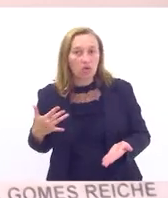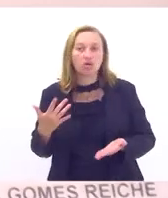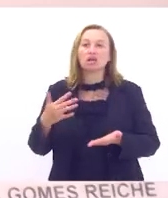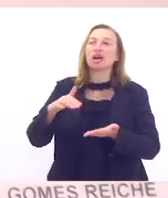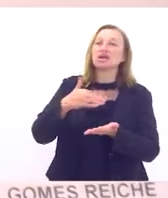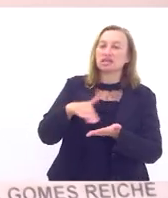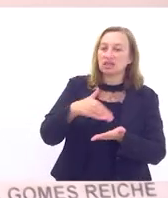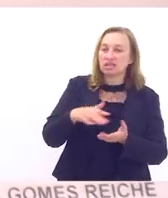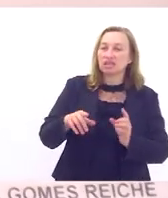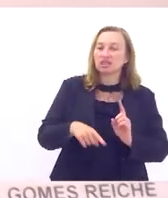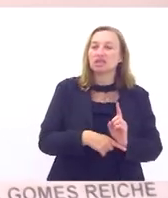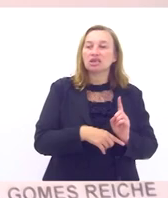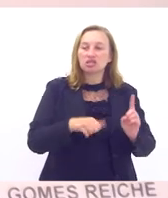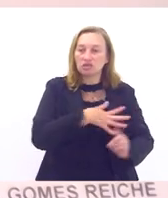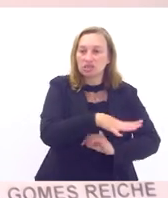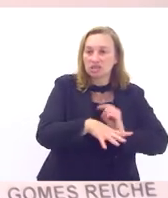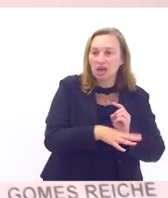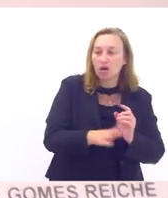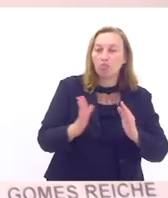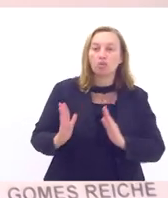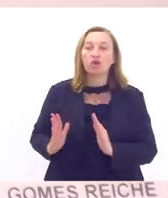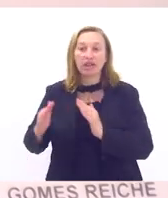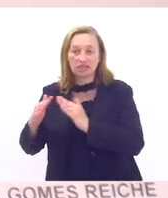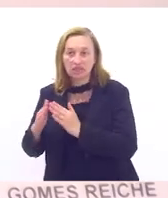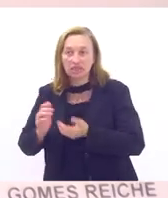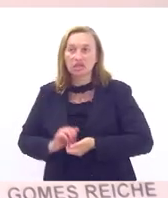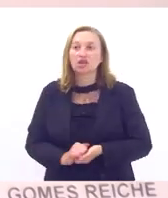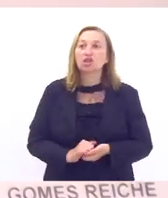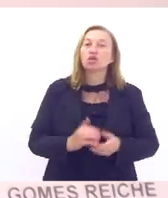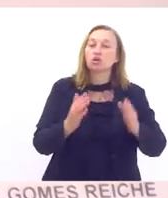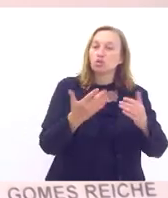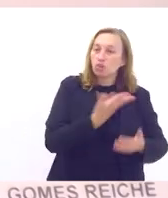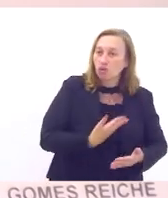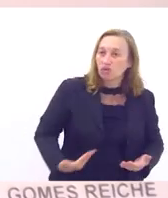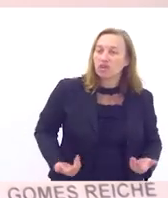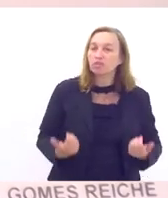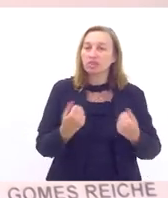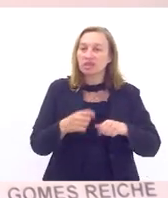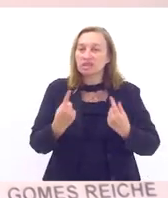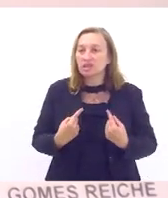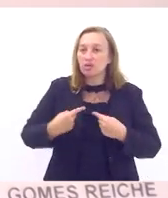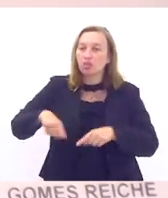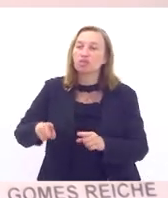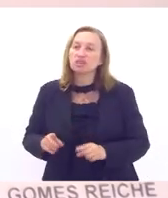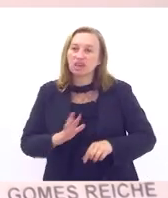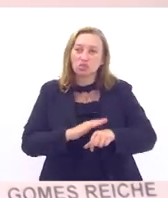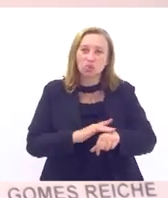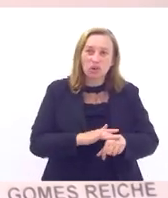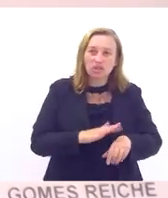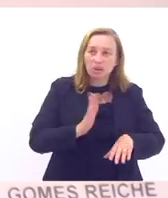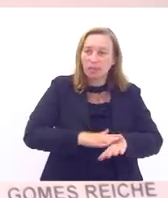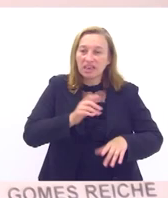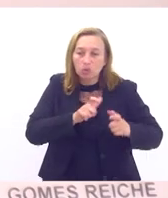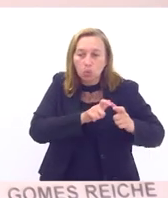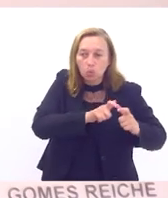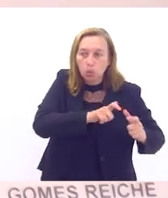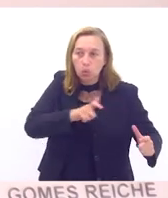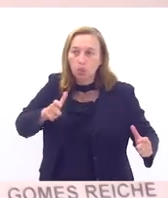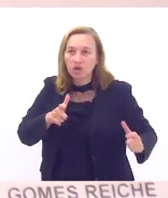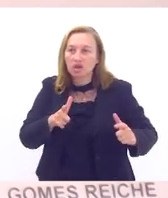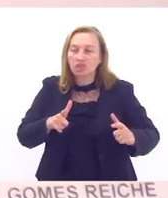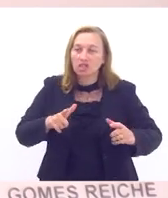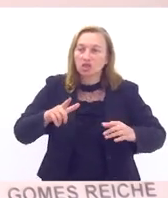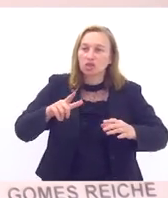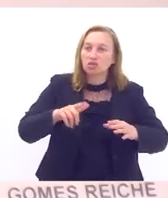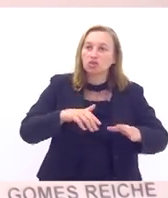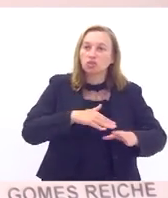Assistência Social, Habitação... e o governo precisa enfrentar essa doença de uma forma mais ampla, envolvendo